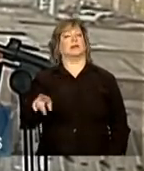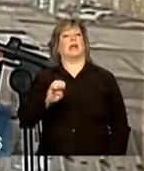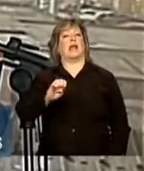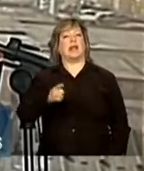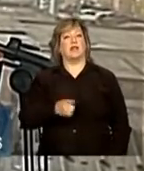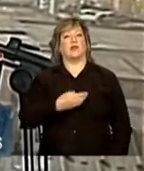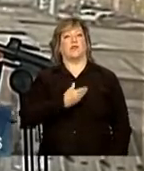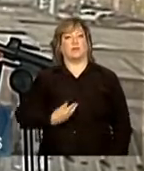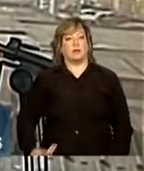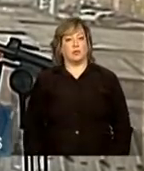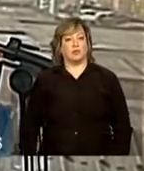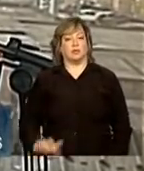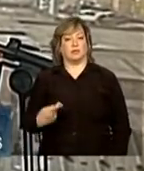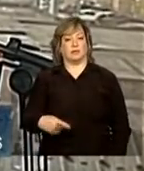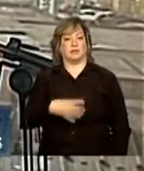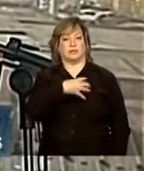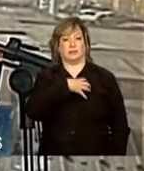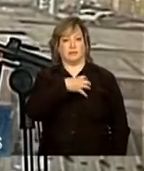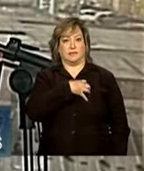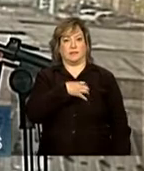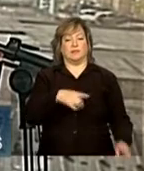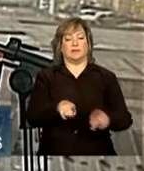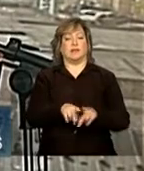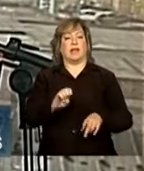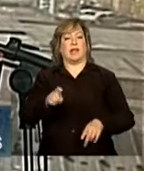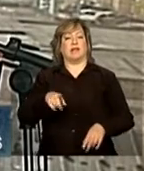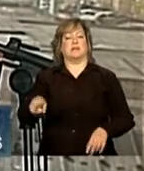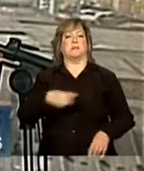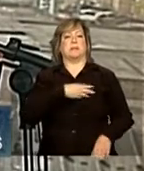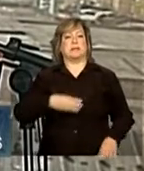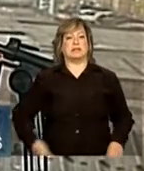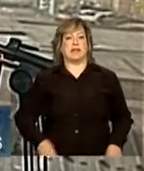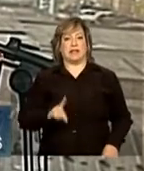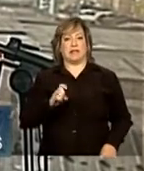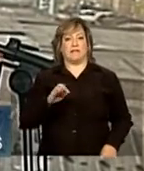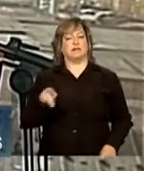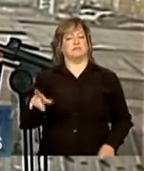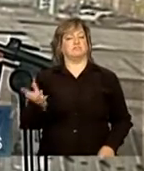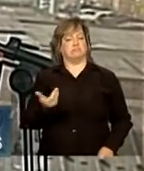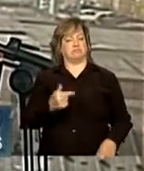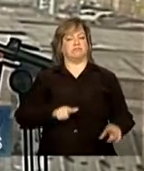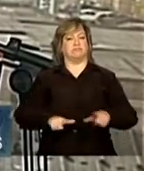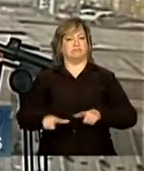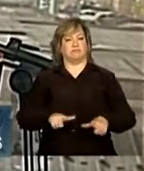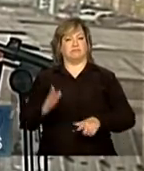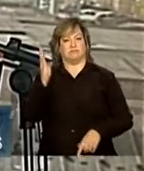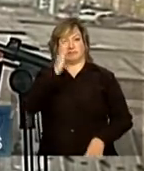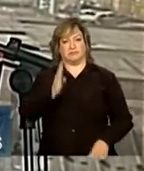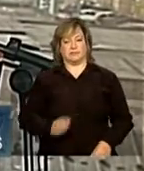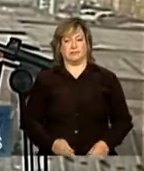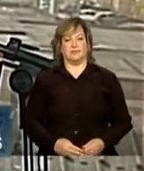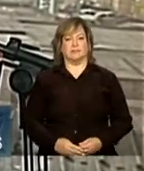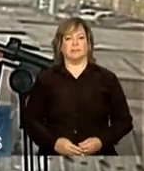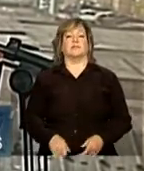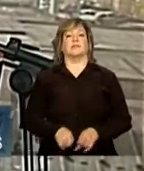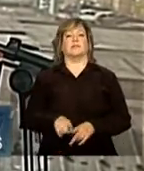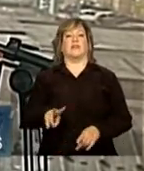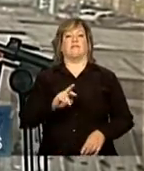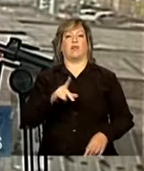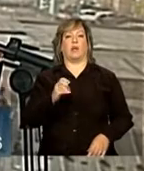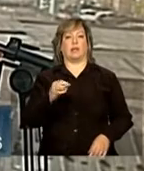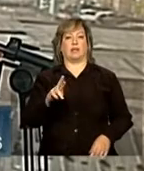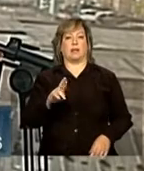Estado da Bahia, ex-ministro da Defesa, um grande brasileiro. Cumprimentar o senador Walter